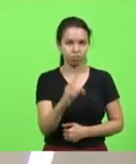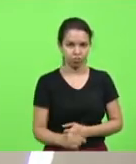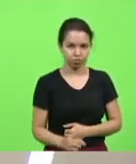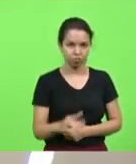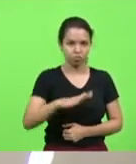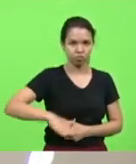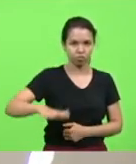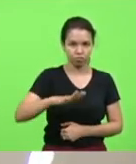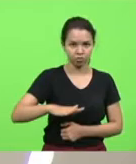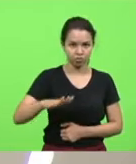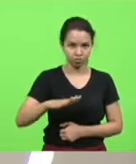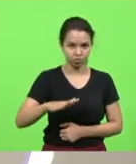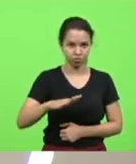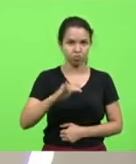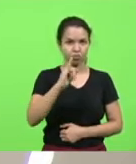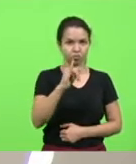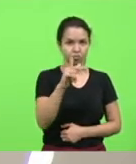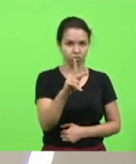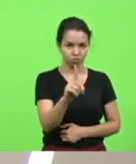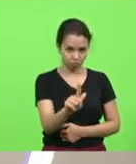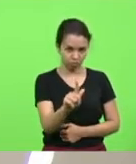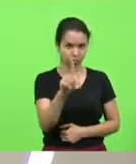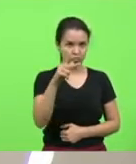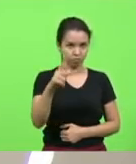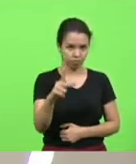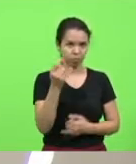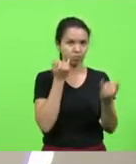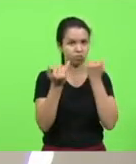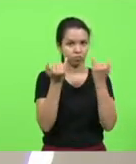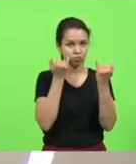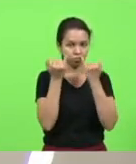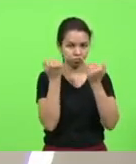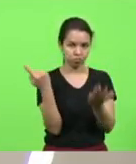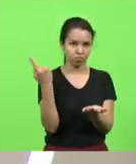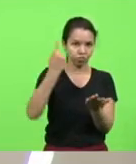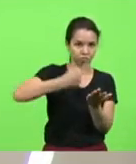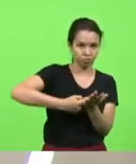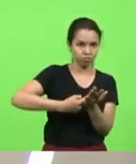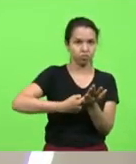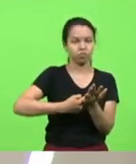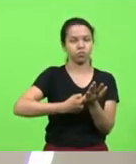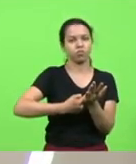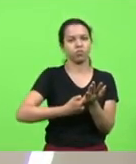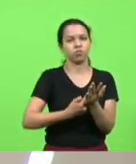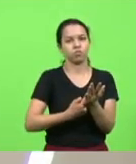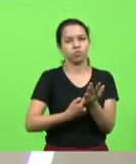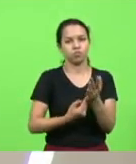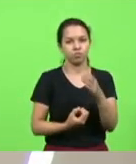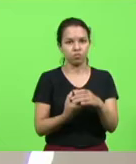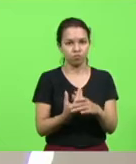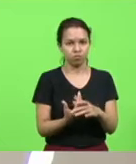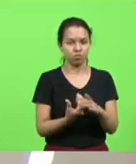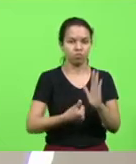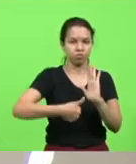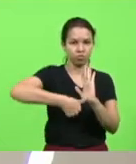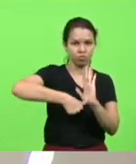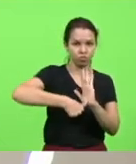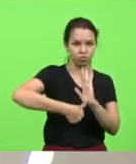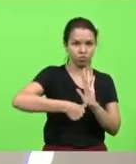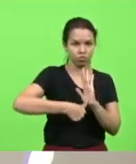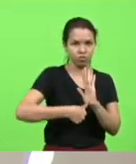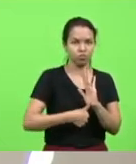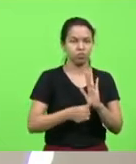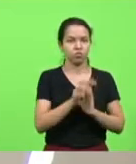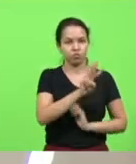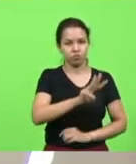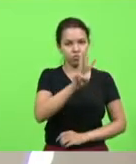de Santa Catarina informações acerca do agendamento de carteira de identidade pelo site em algumas unidades do